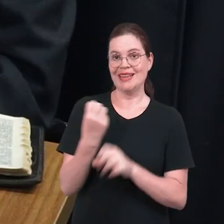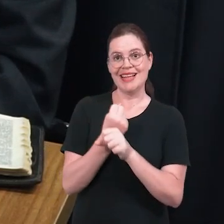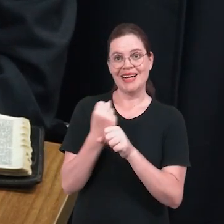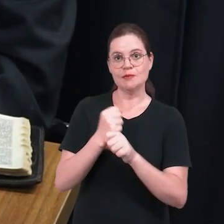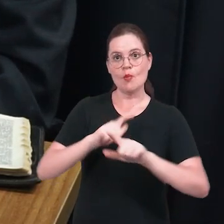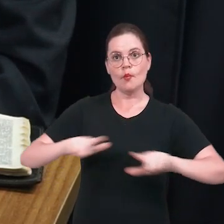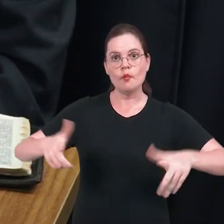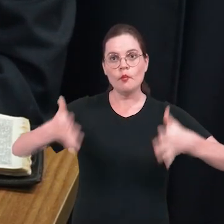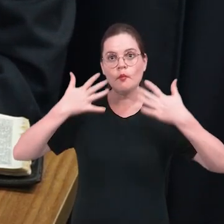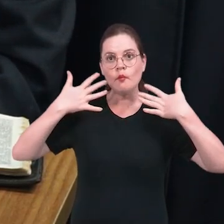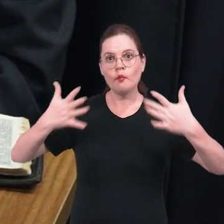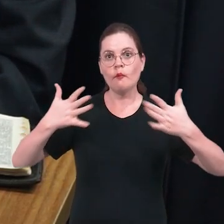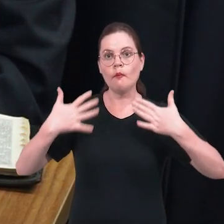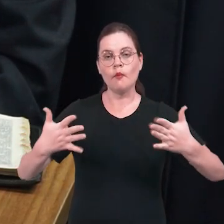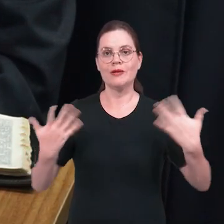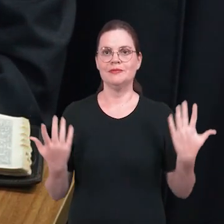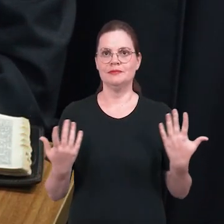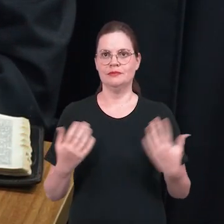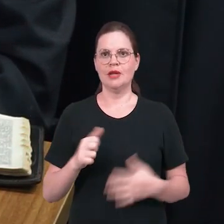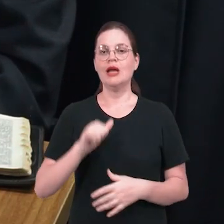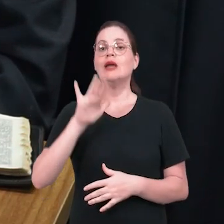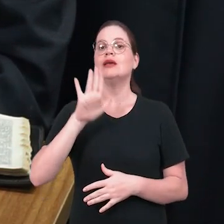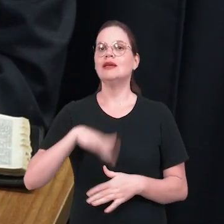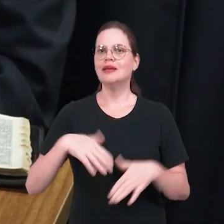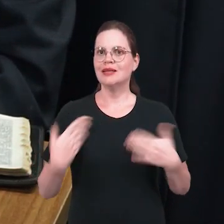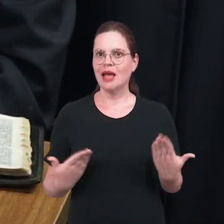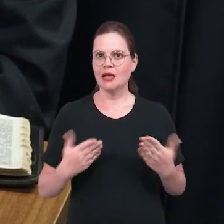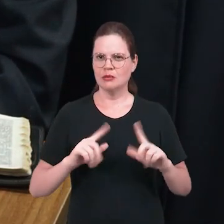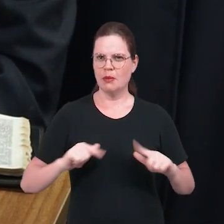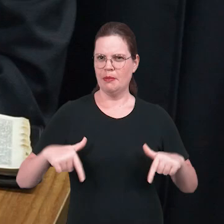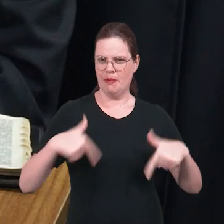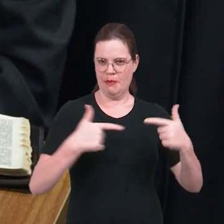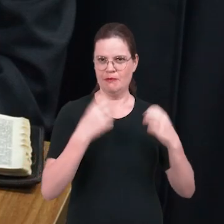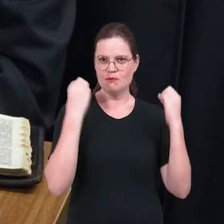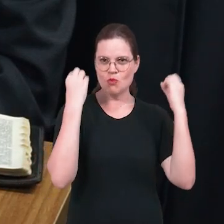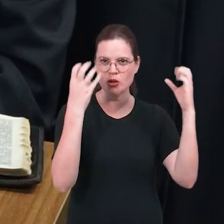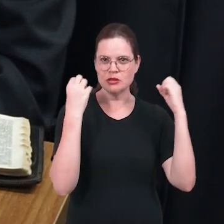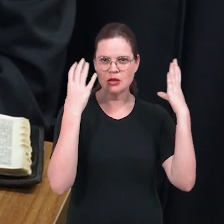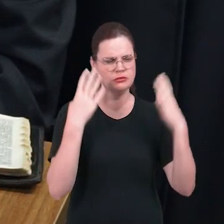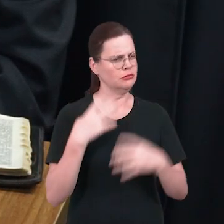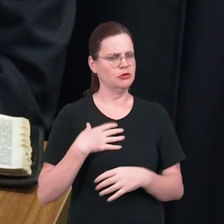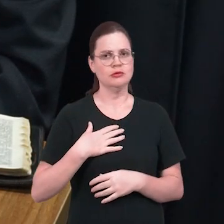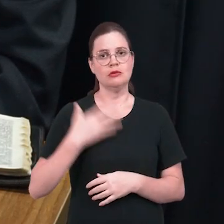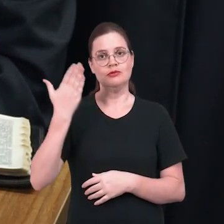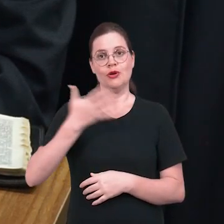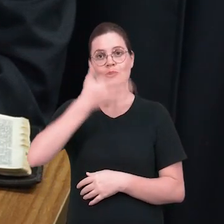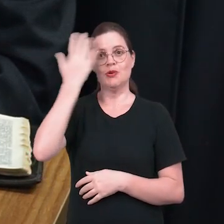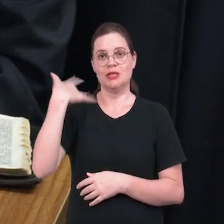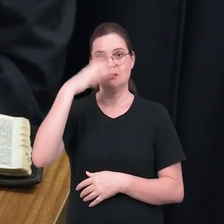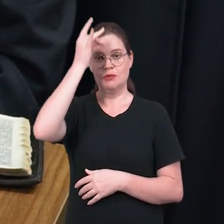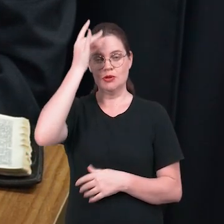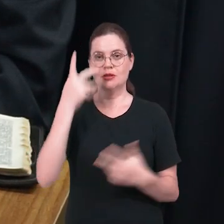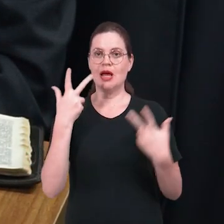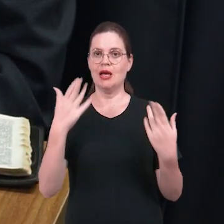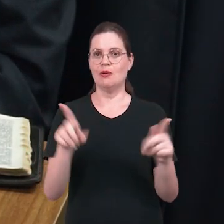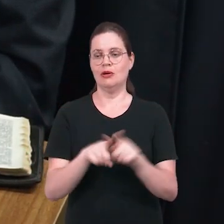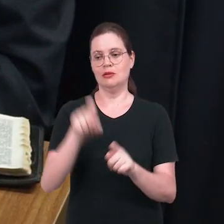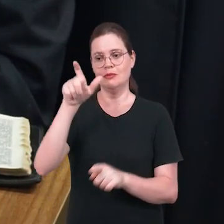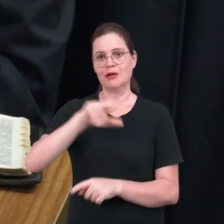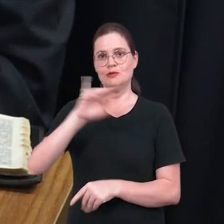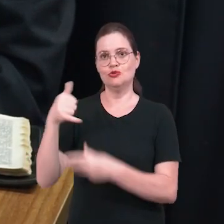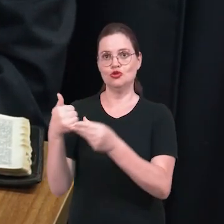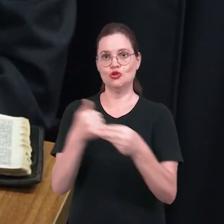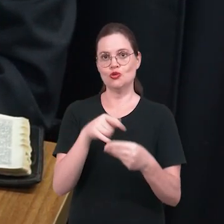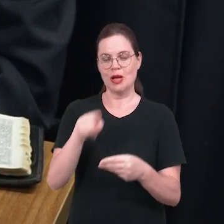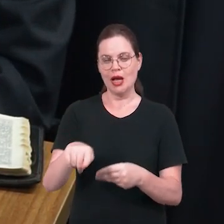o ensino. Mas quem fez isso? Foi Moisés? Não, foi o Senhor que fez isso, foi o Espírito Santo. A mesma coisa o Senhor faz com Josué.